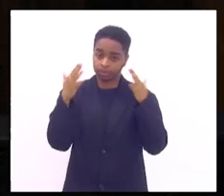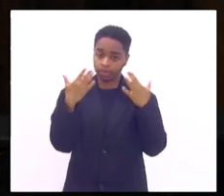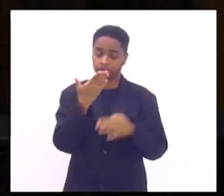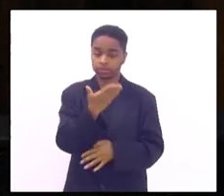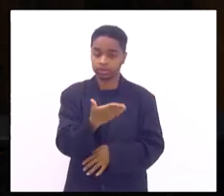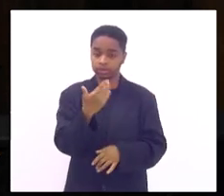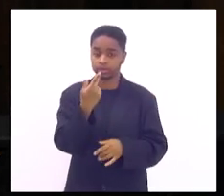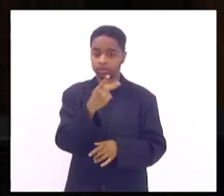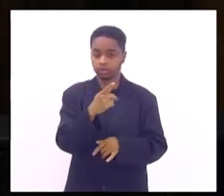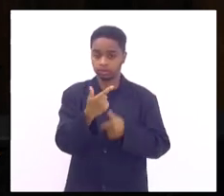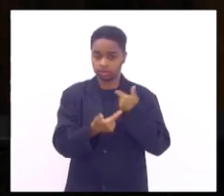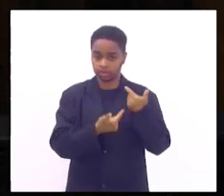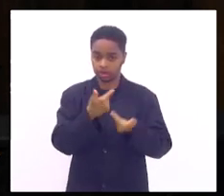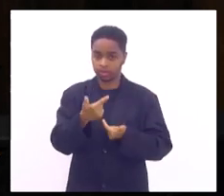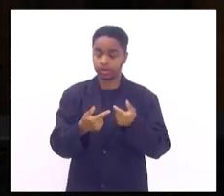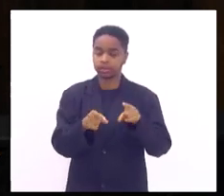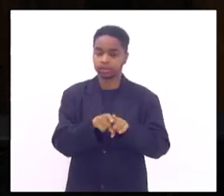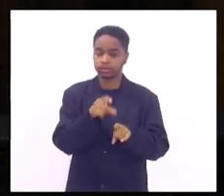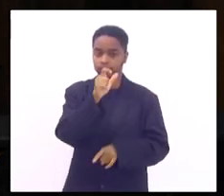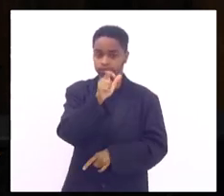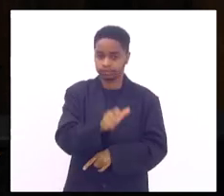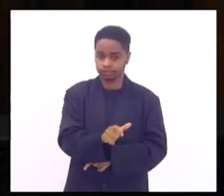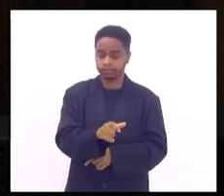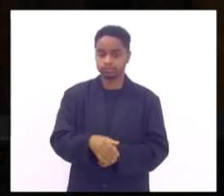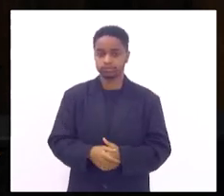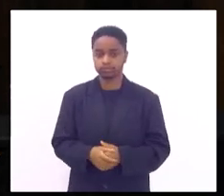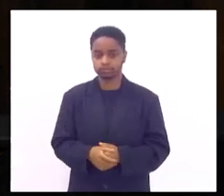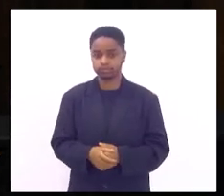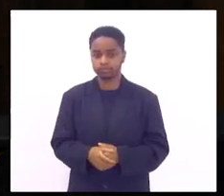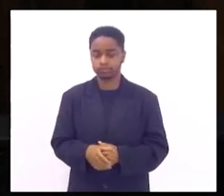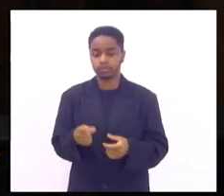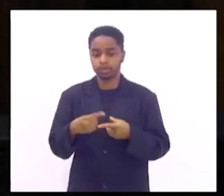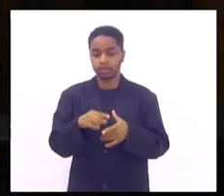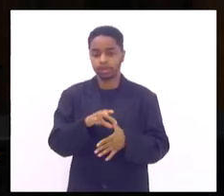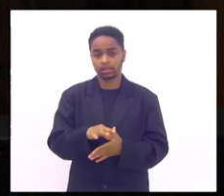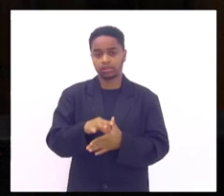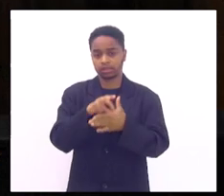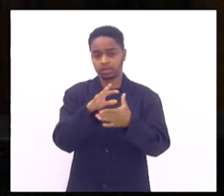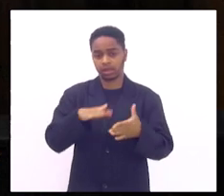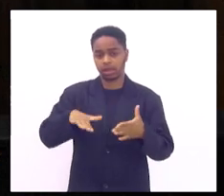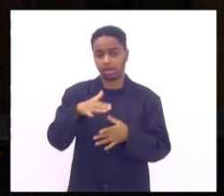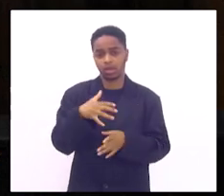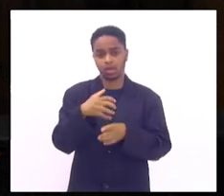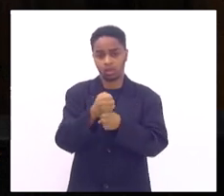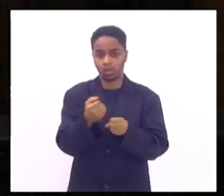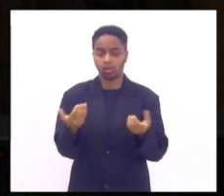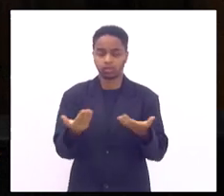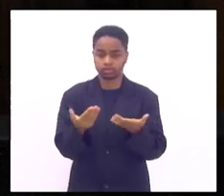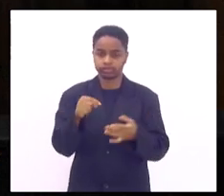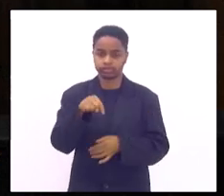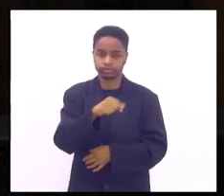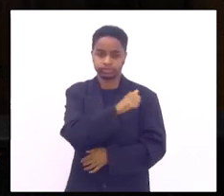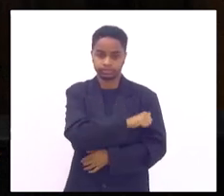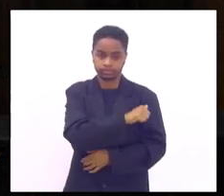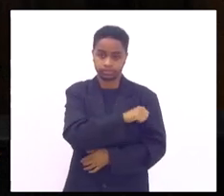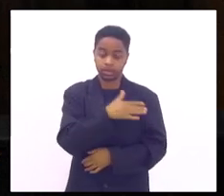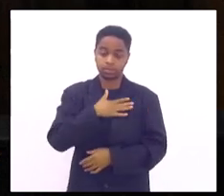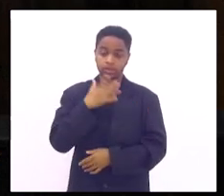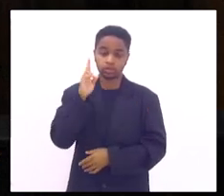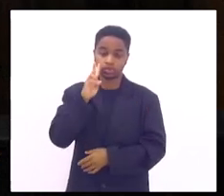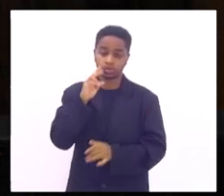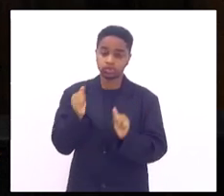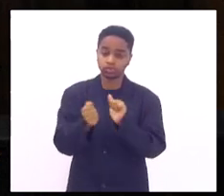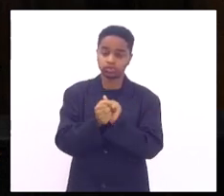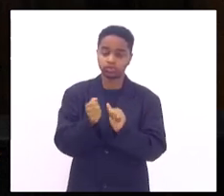teu trabalho e a sua pessoa, né? Como grande líder da contabilidade que é realmente hoje no Rio de Janeiro. A minha história com a contabilidade